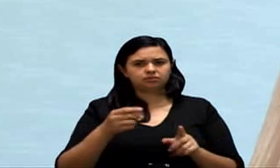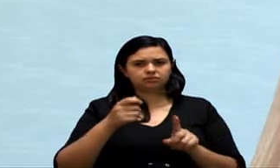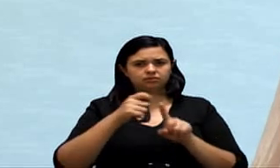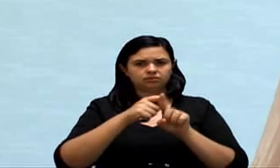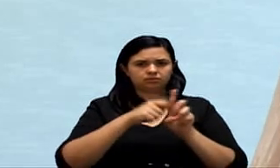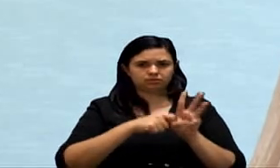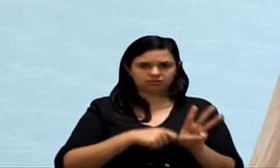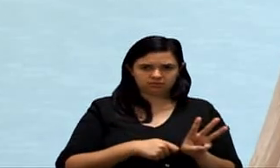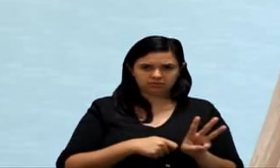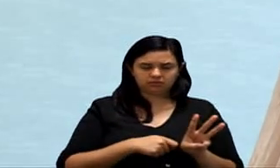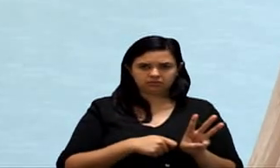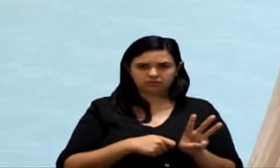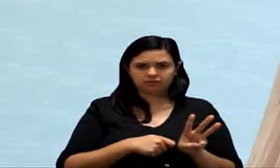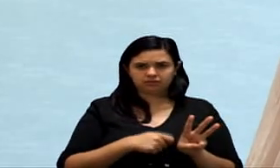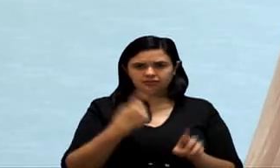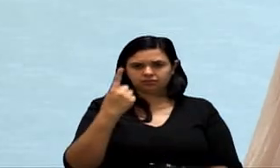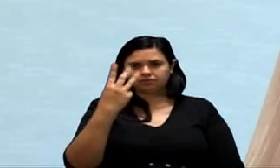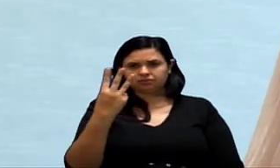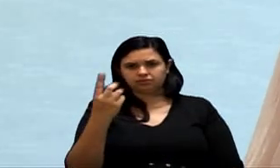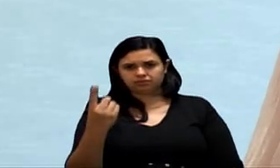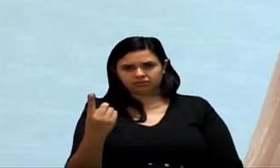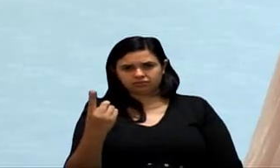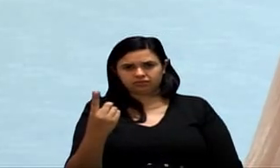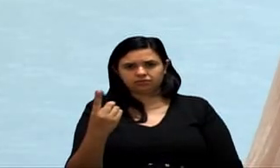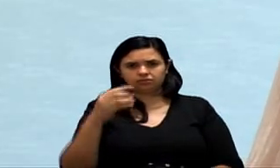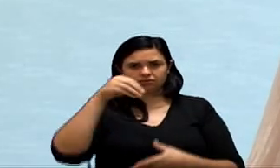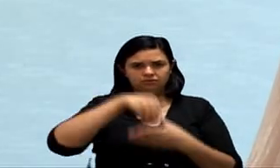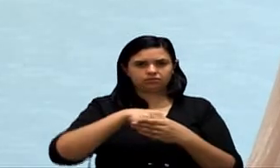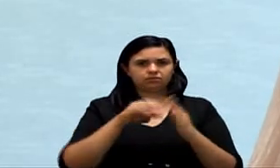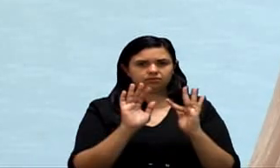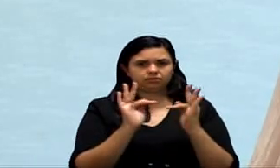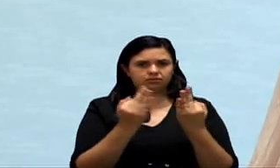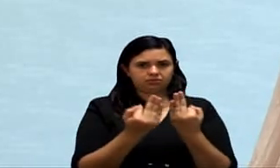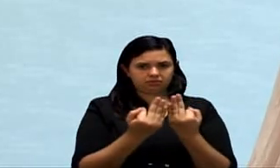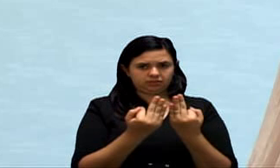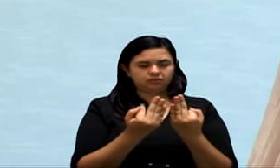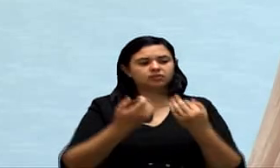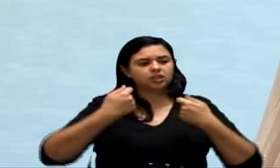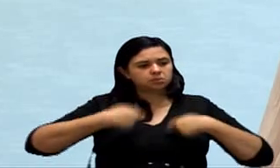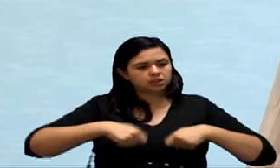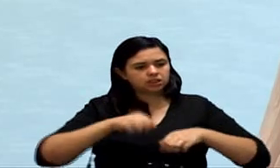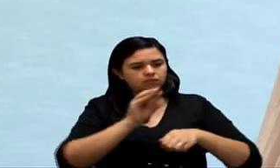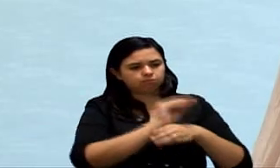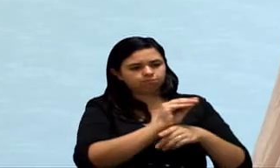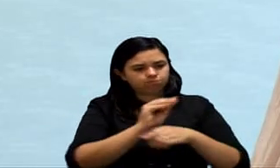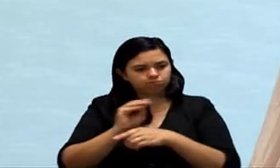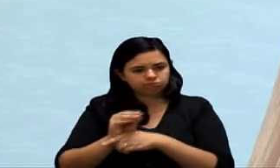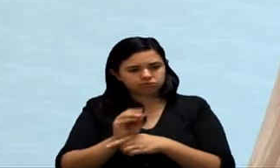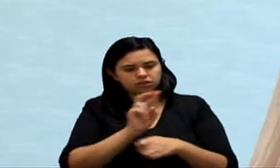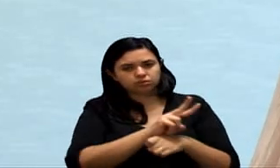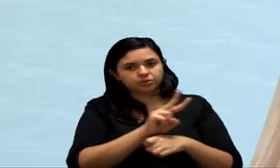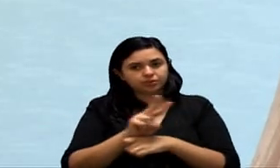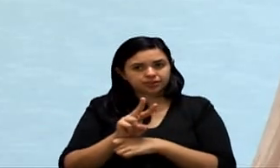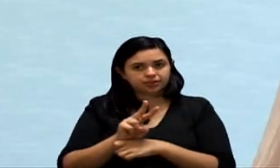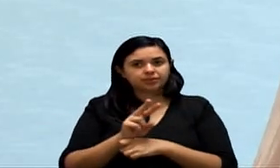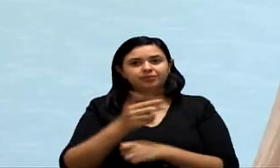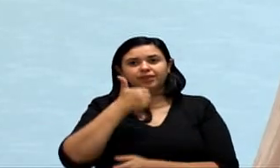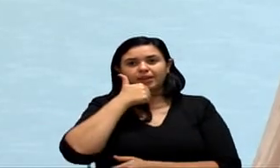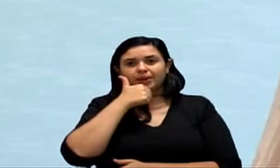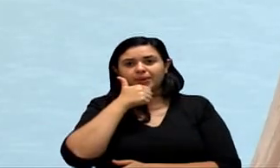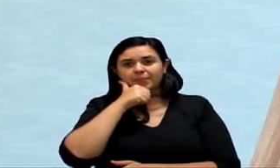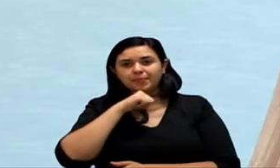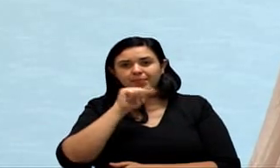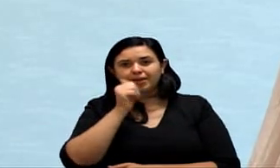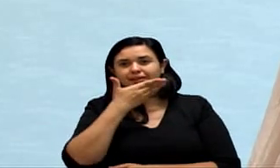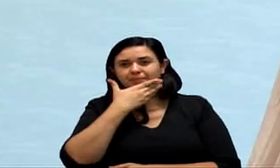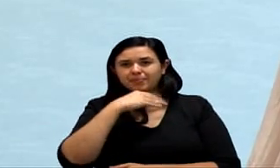131 casos foram dentro da família, que deveria estar cuidando e protegendo esta criança. Pai, mãe,